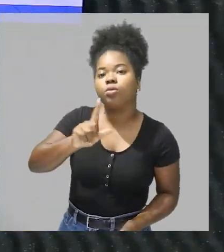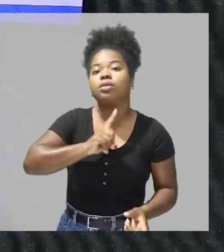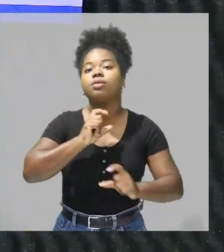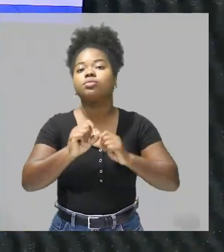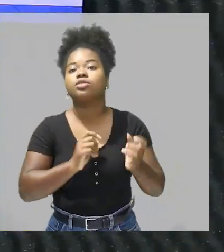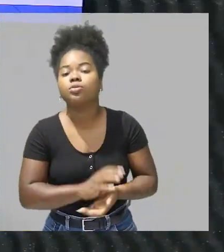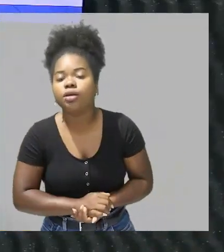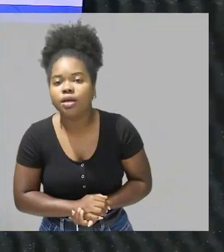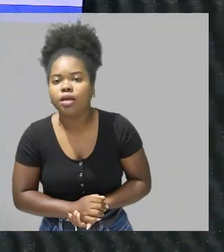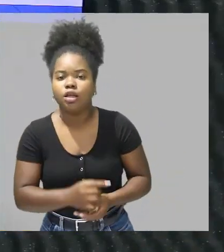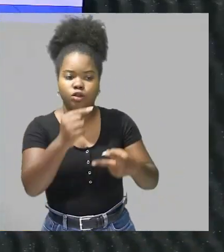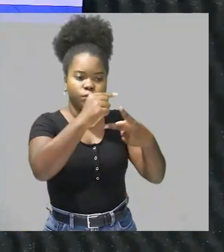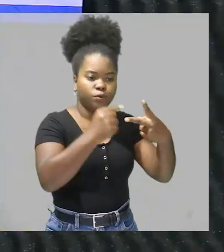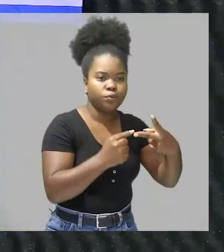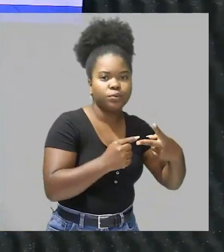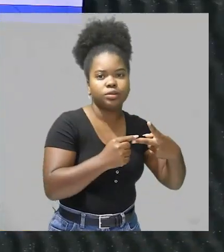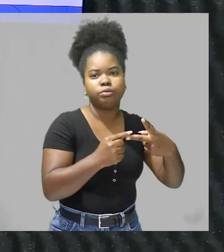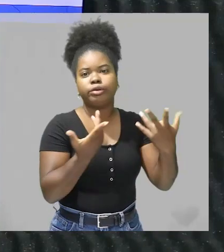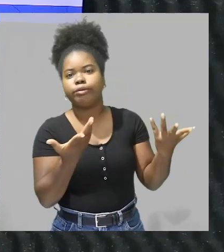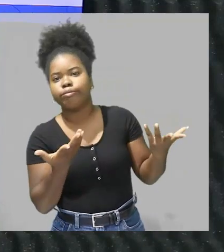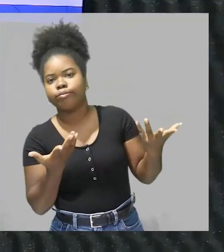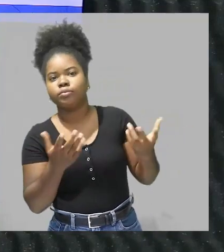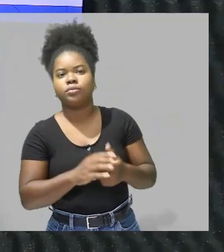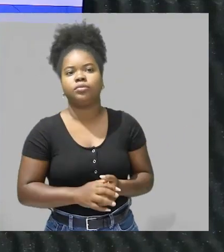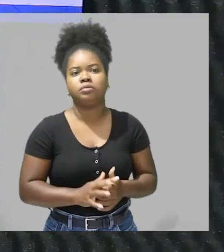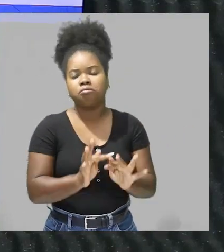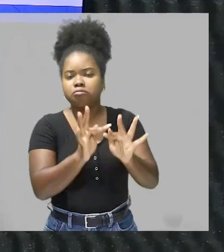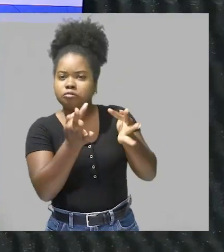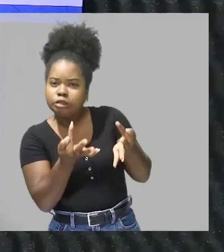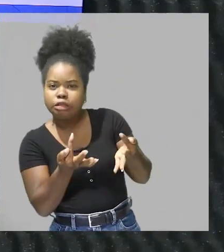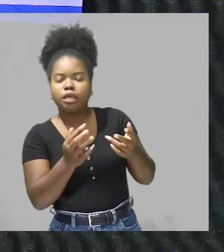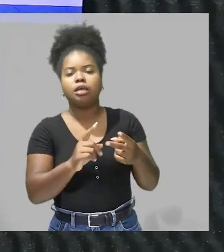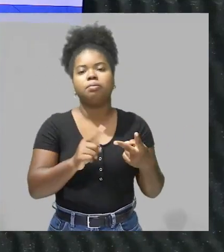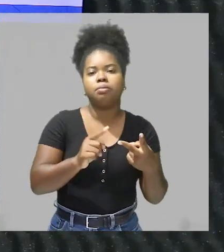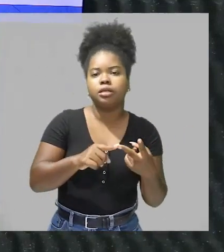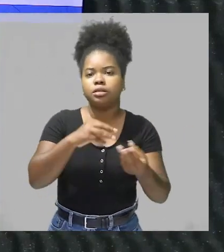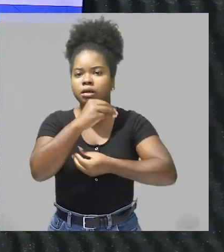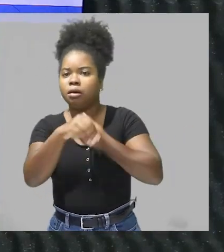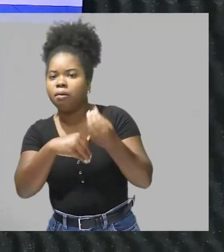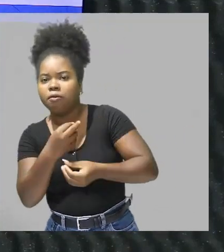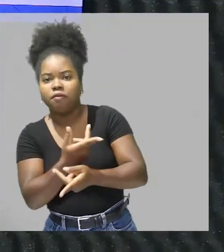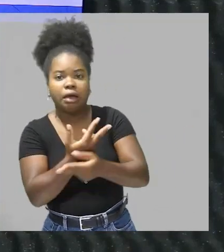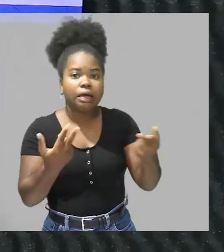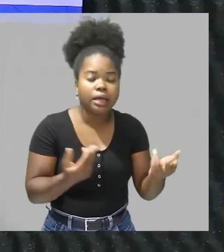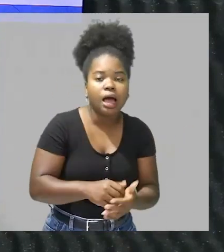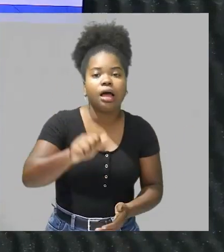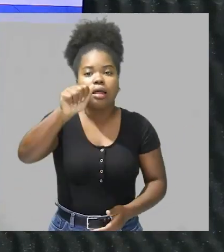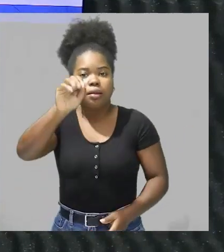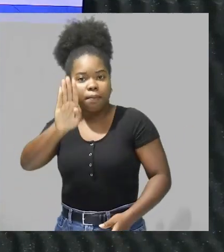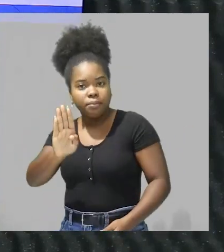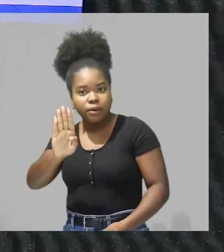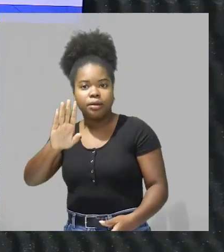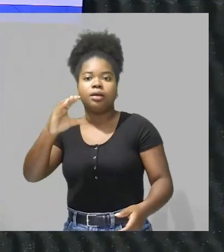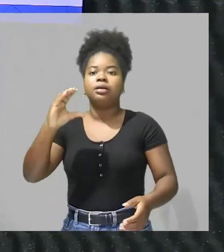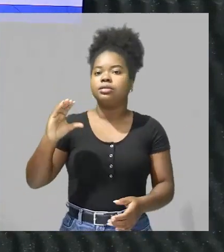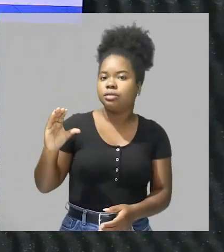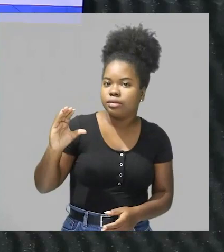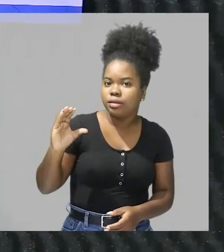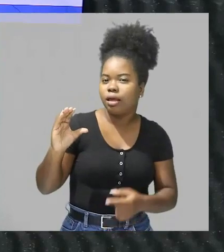duas substâncias simples uma substância composta e outra simples duas substâncias compostas